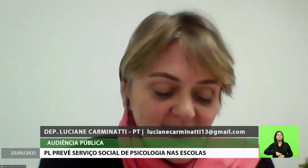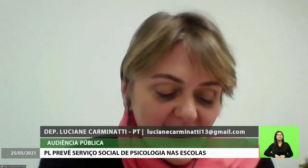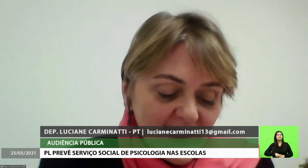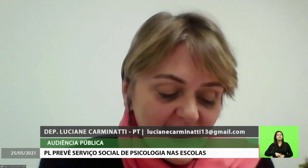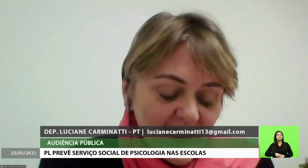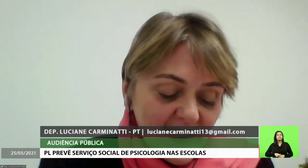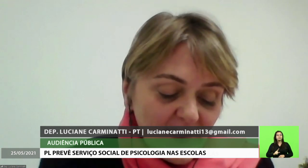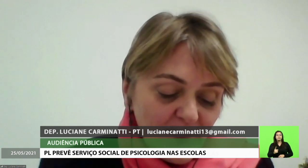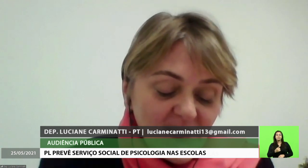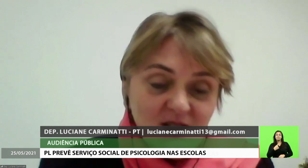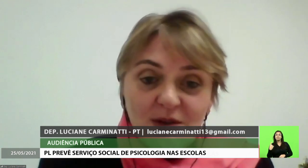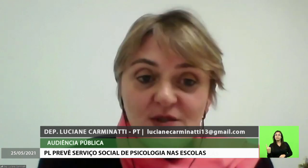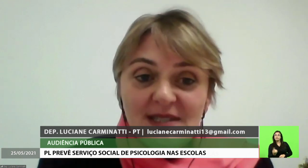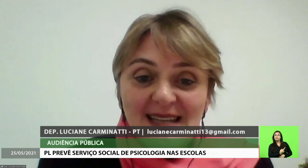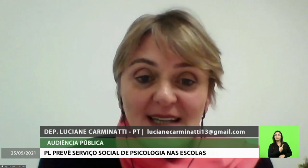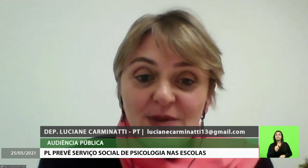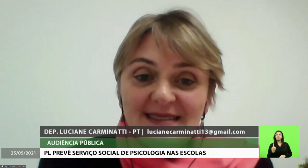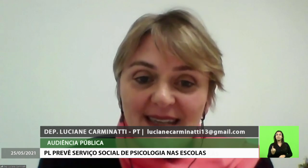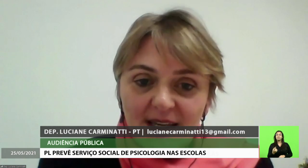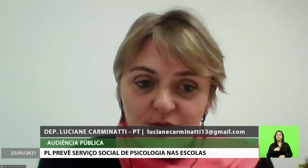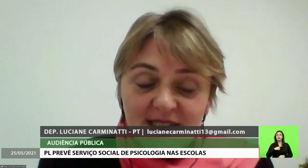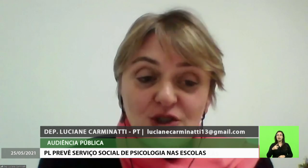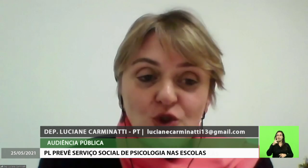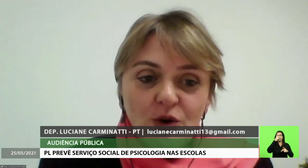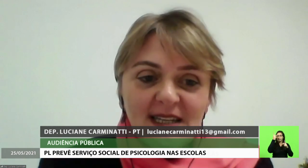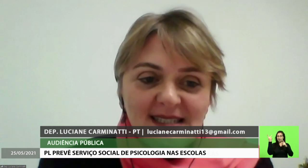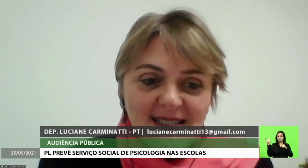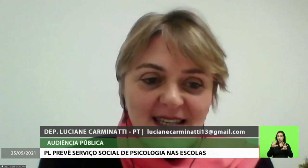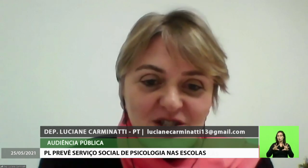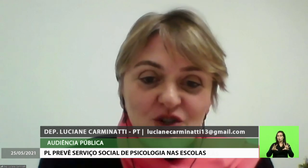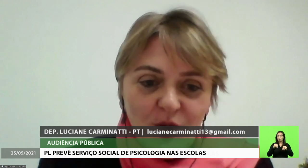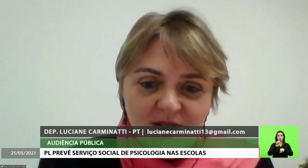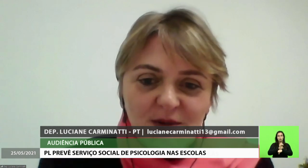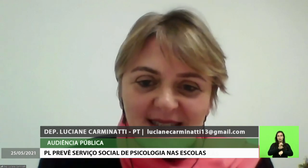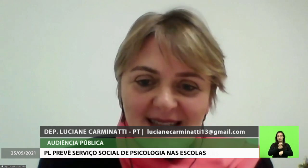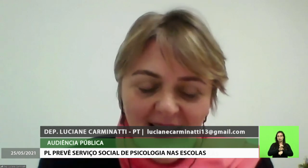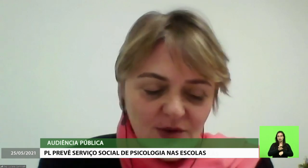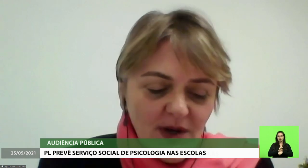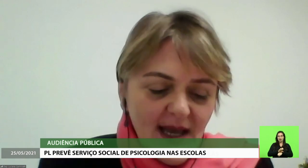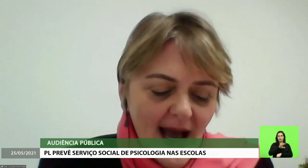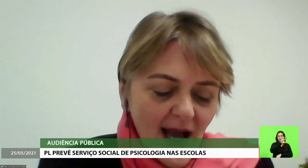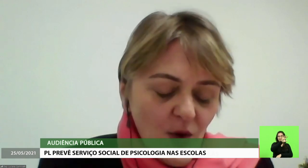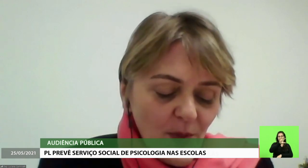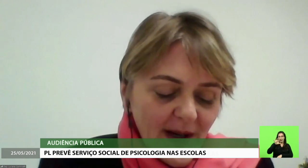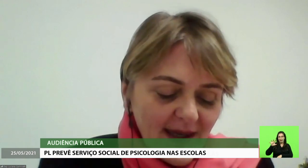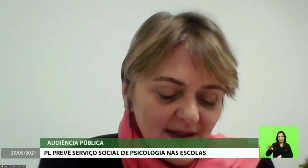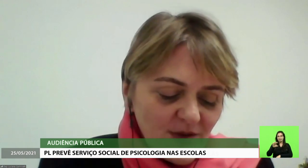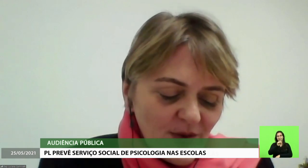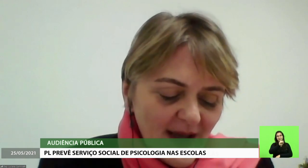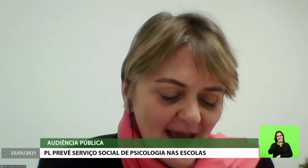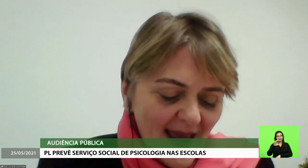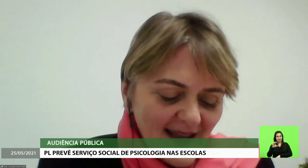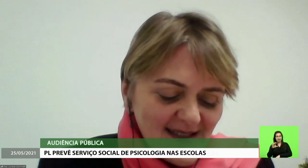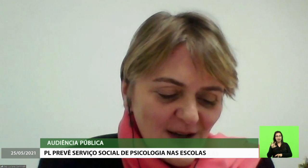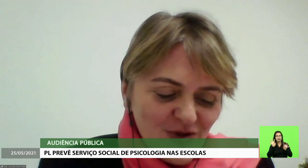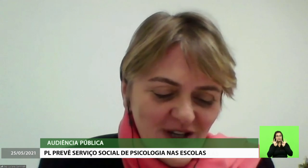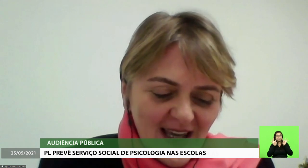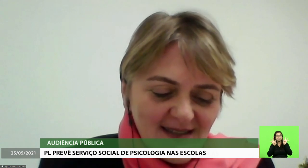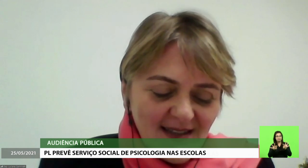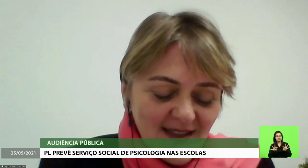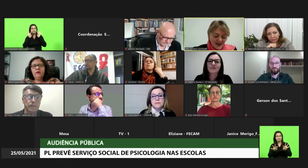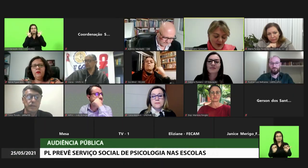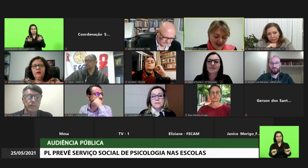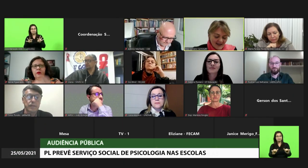nós temos pessoas do estado inteiro, de todas as regiões do estado, acompanhando